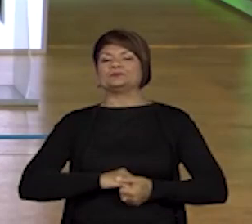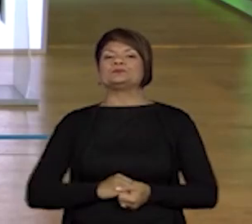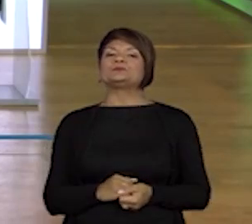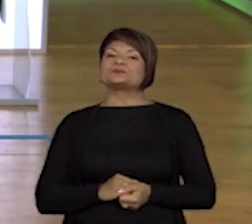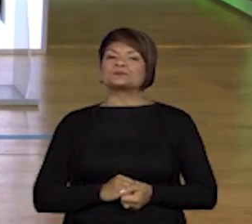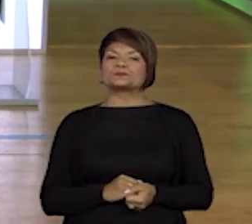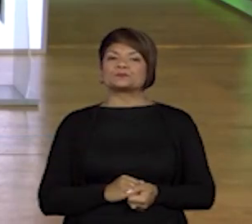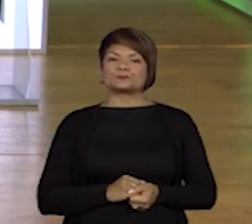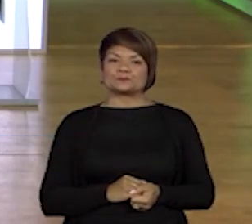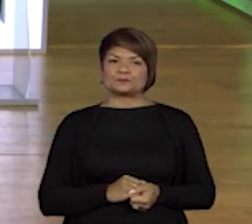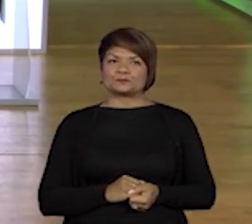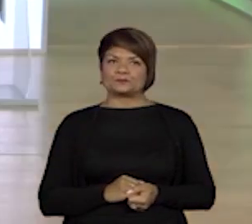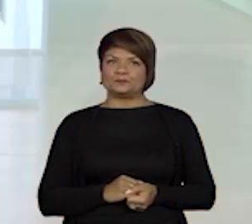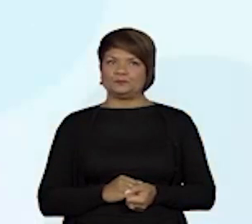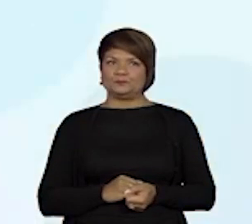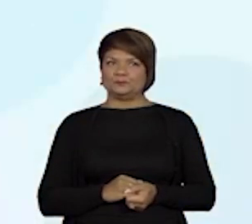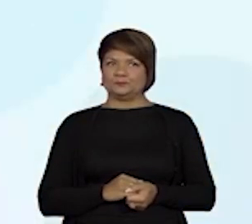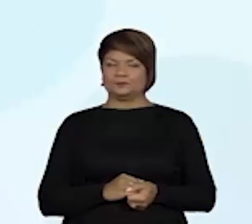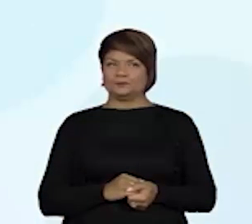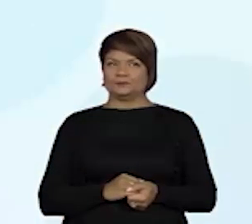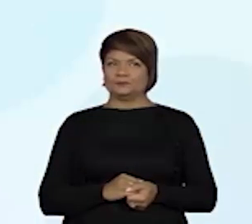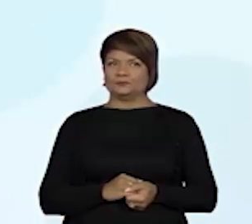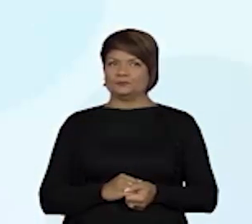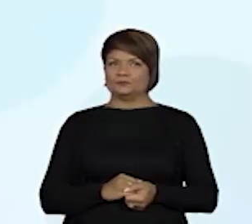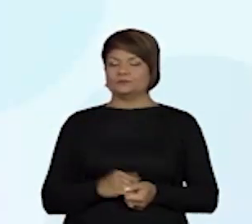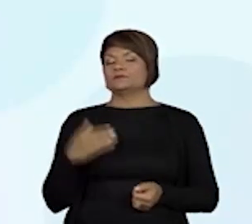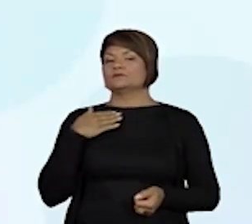só, acompanhe a leitura.